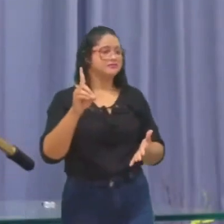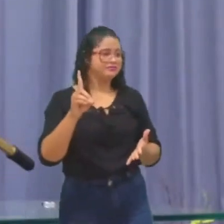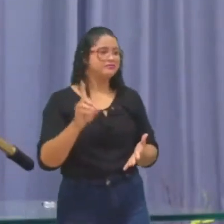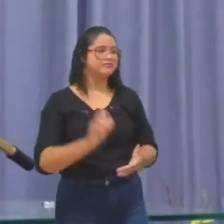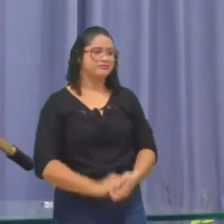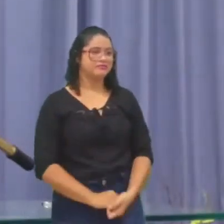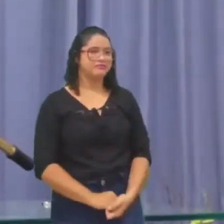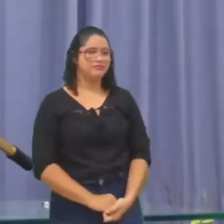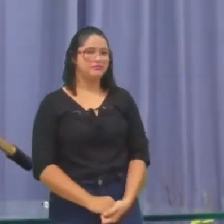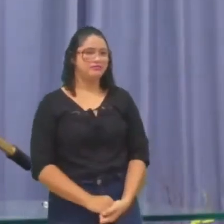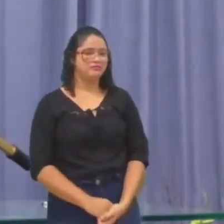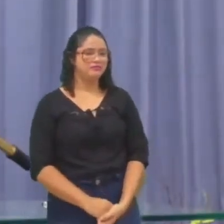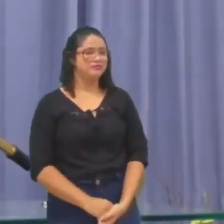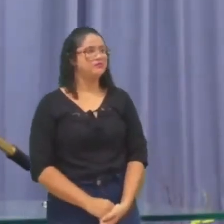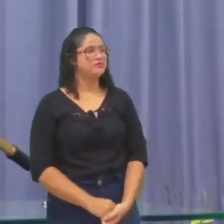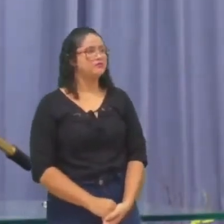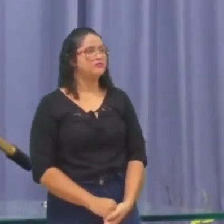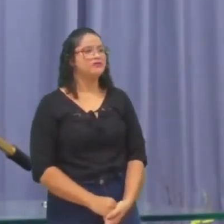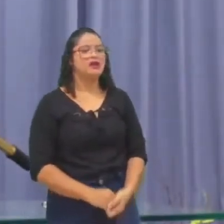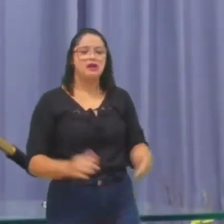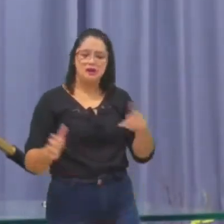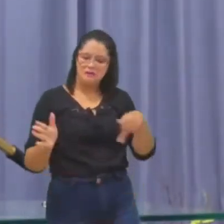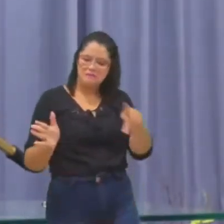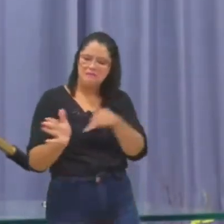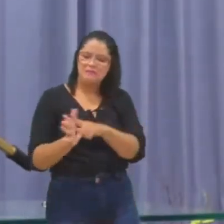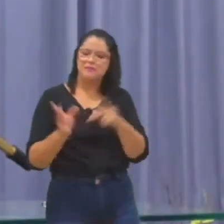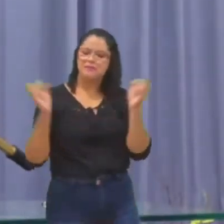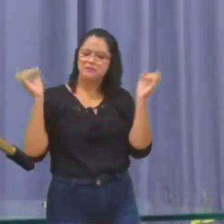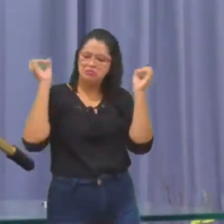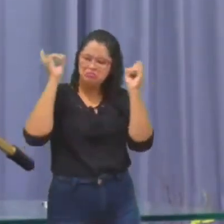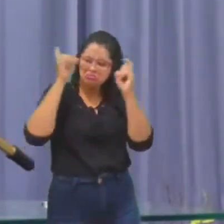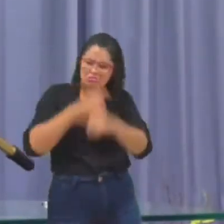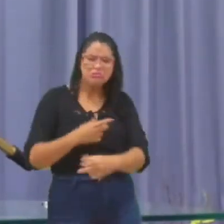na terra. Olha que promessa difícil.